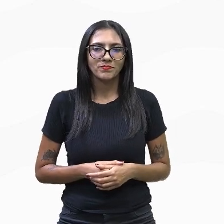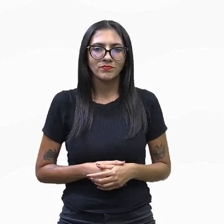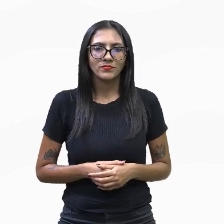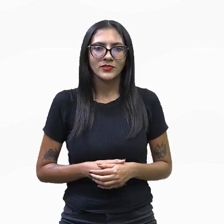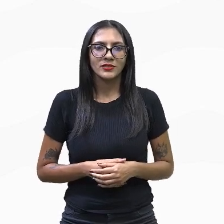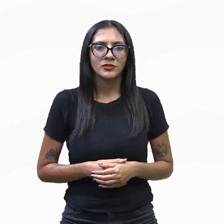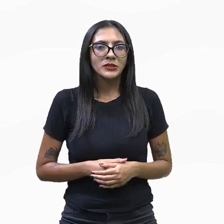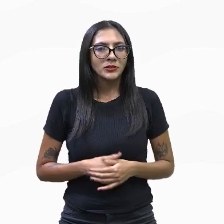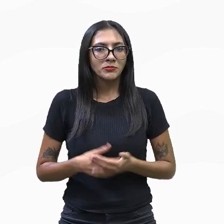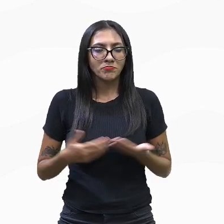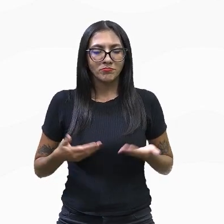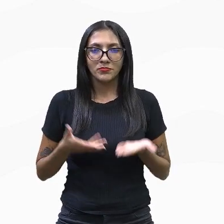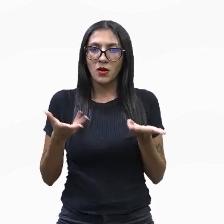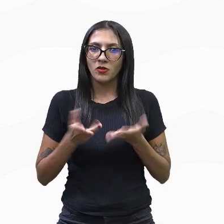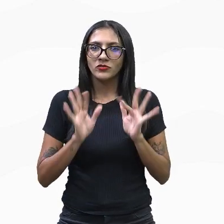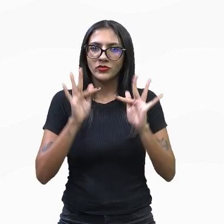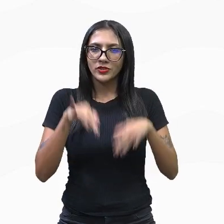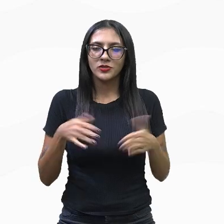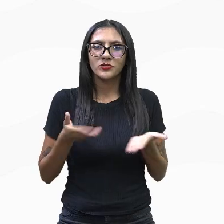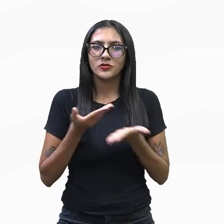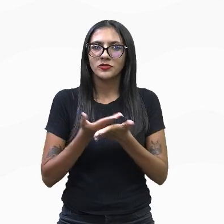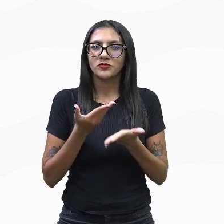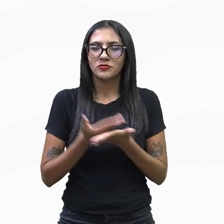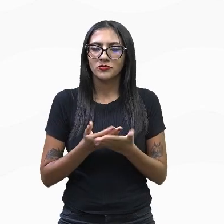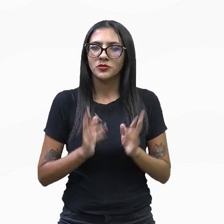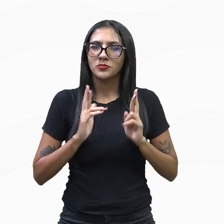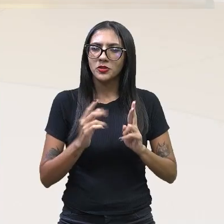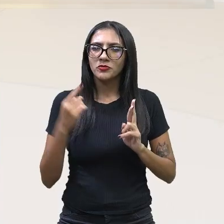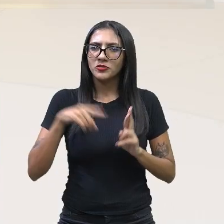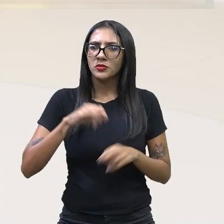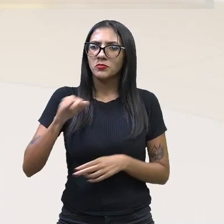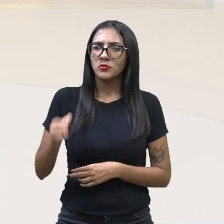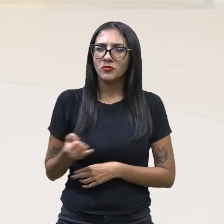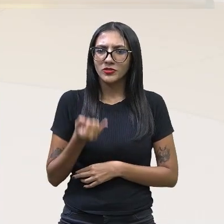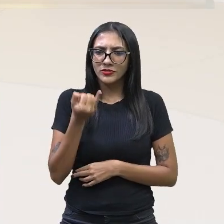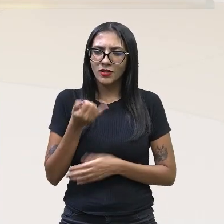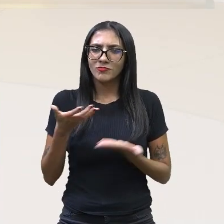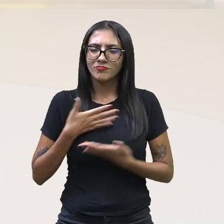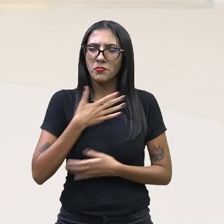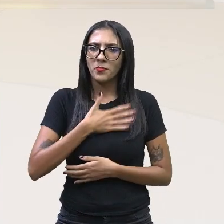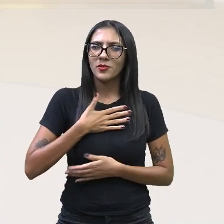nós finalizamos a nossa aula de hoje, espero que você tenha aproveitado bastante, foi um prazer aí